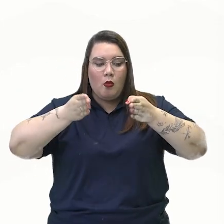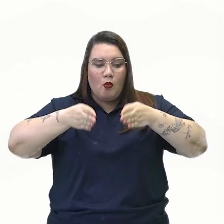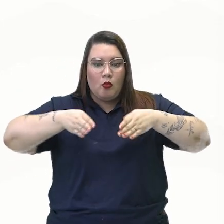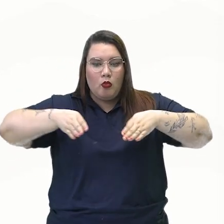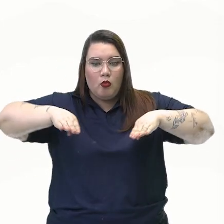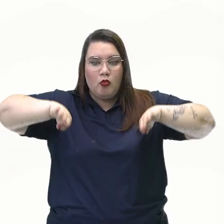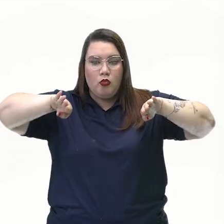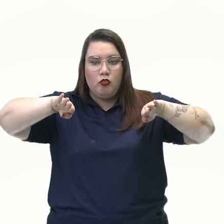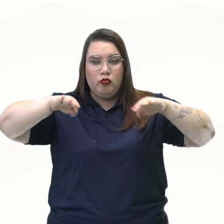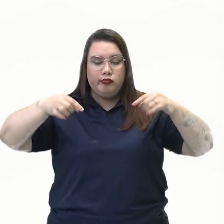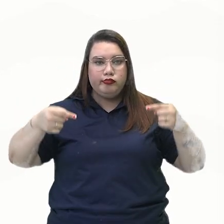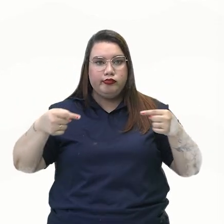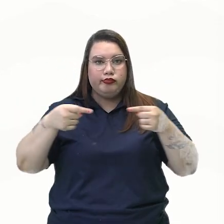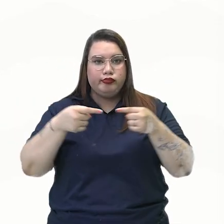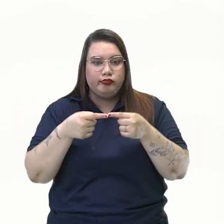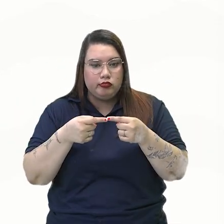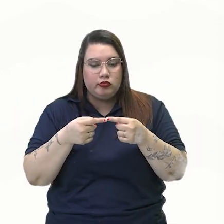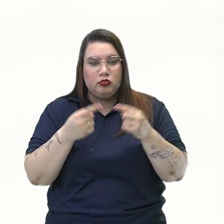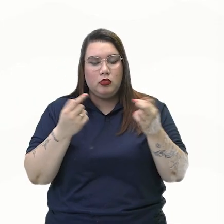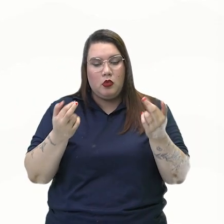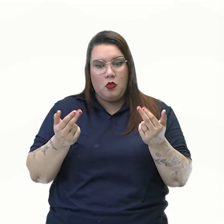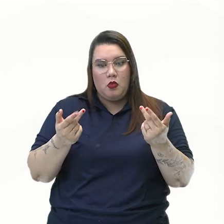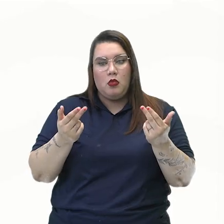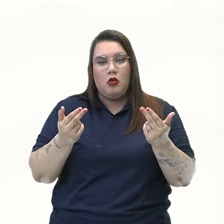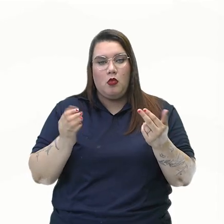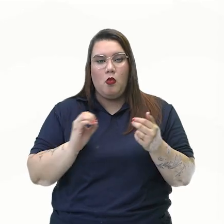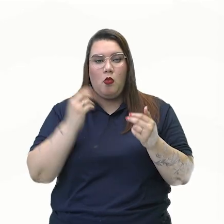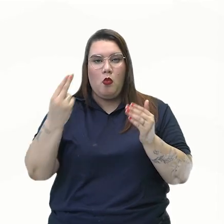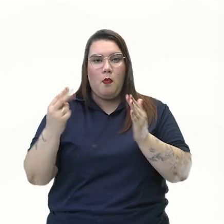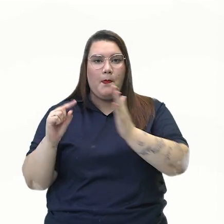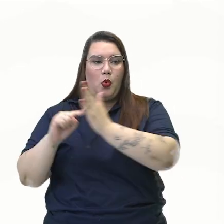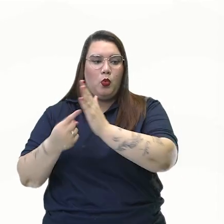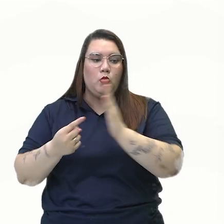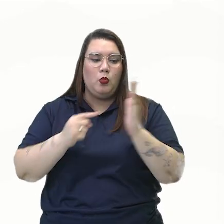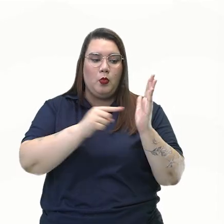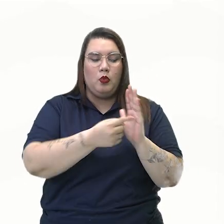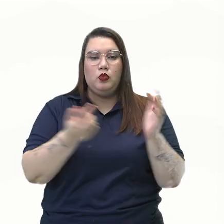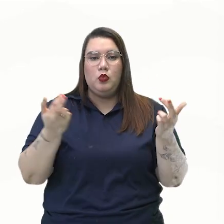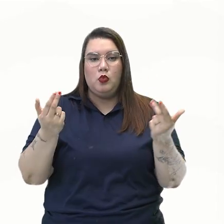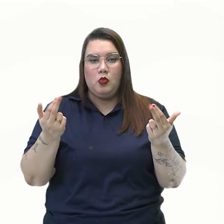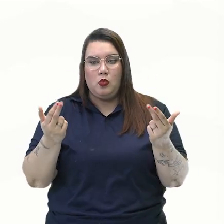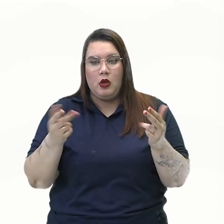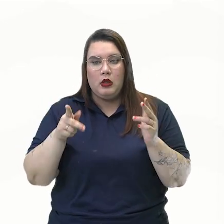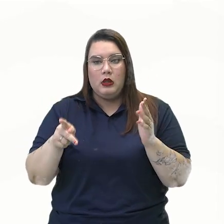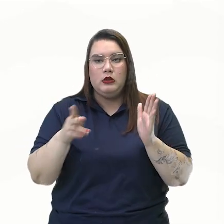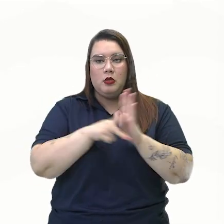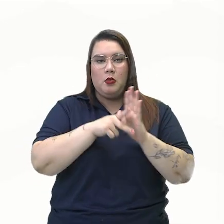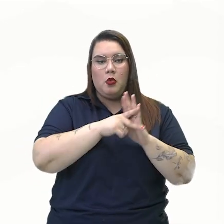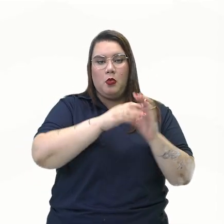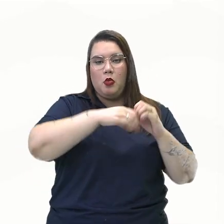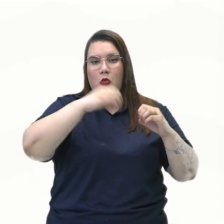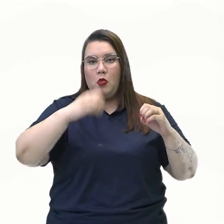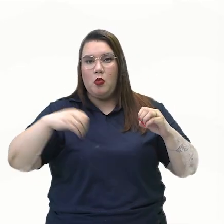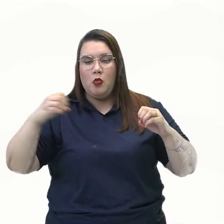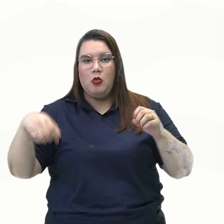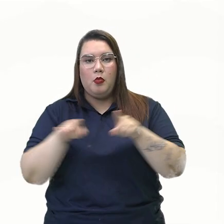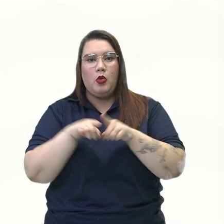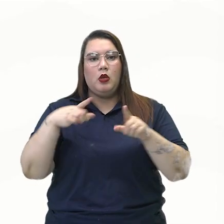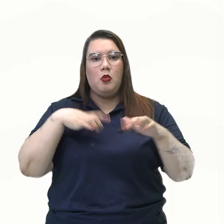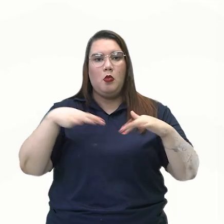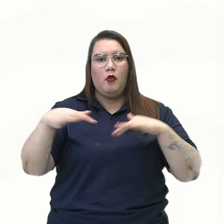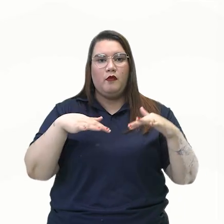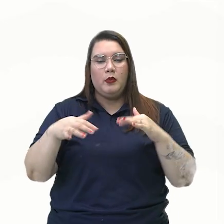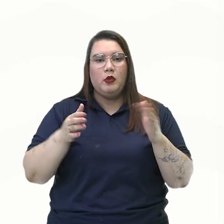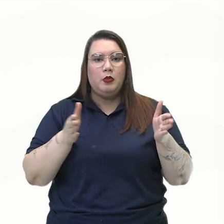entre a repetição de dois pontos idênticos no ciclo da onda, já que a onda ela tem um movimento periódico,